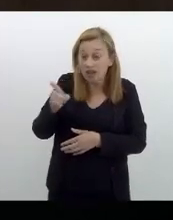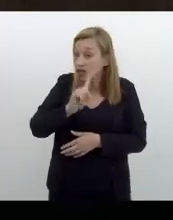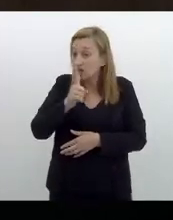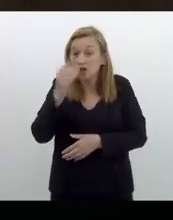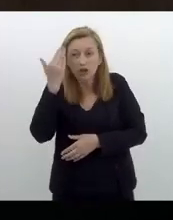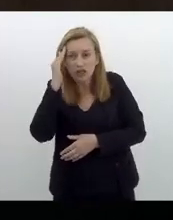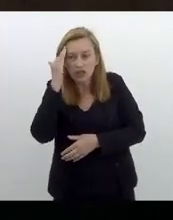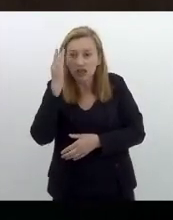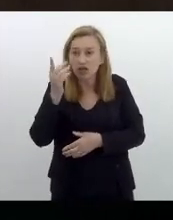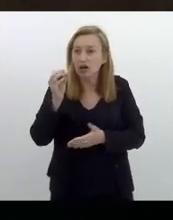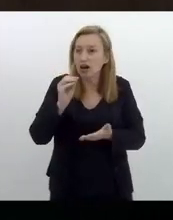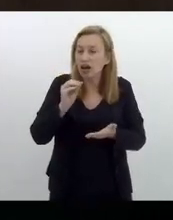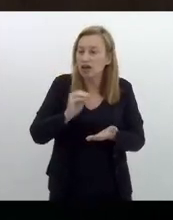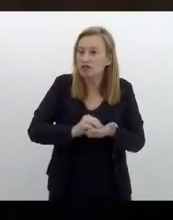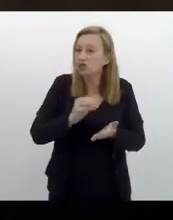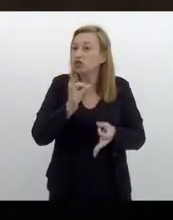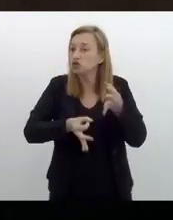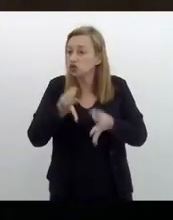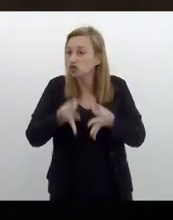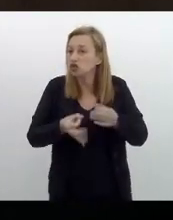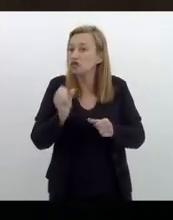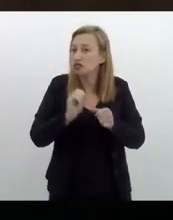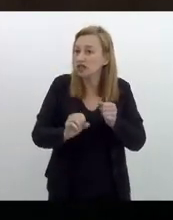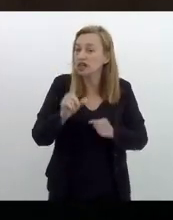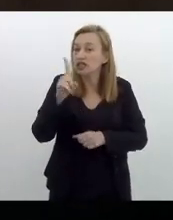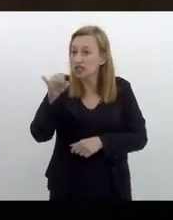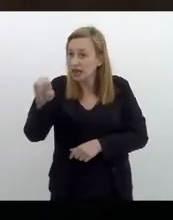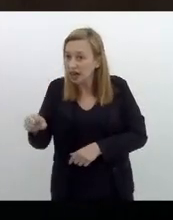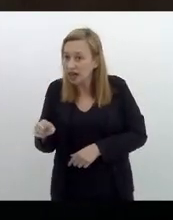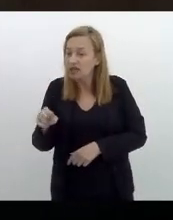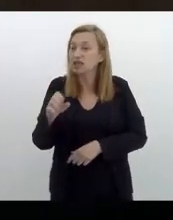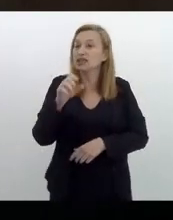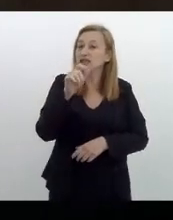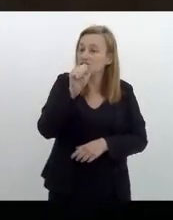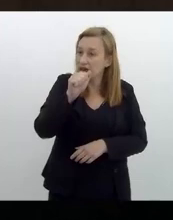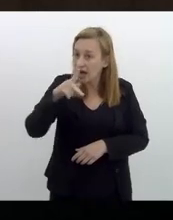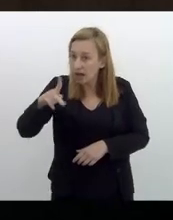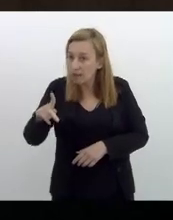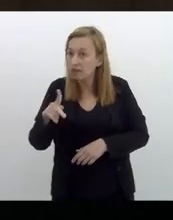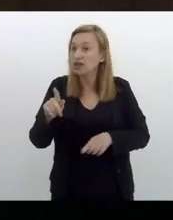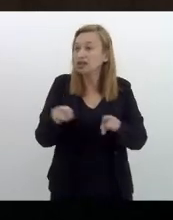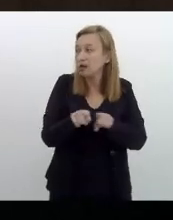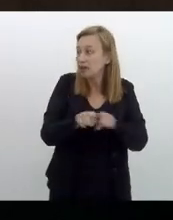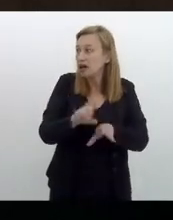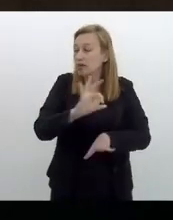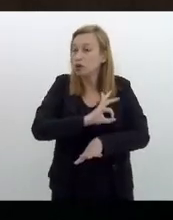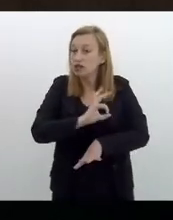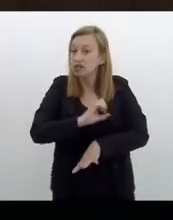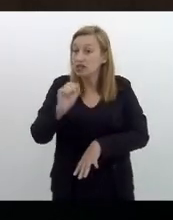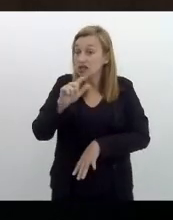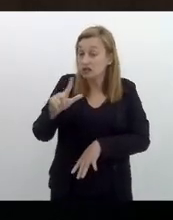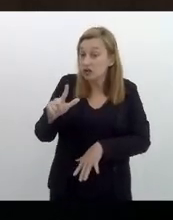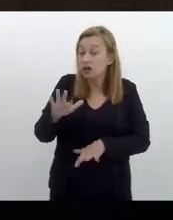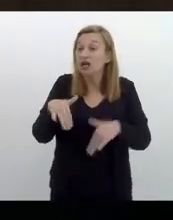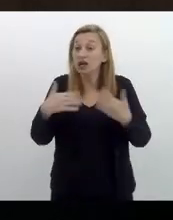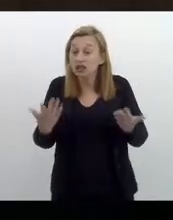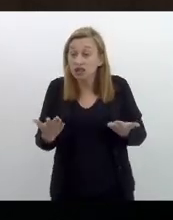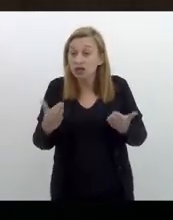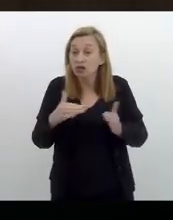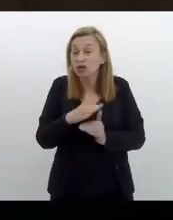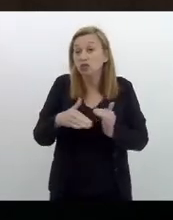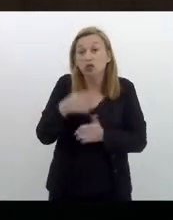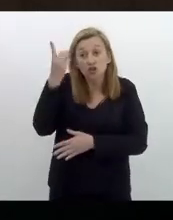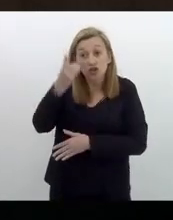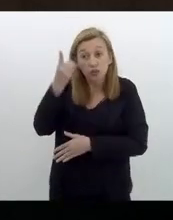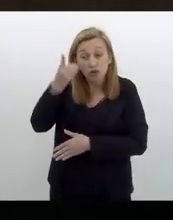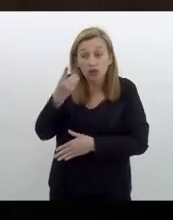entenderam a injustiça que está sendo feita com o DGAS e com o CEAP e com a polícia civil então os senhores deputados